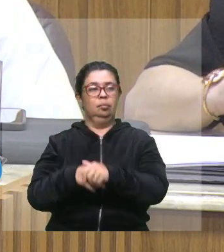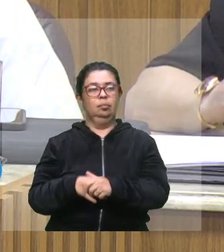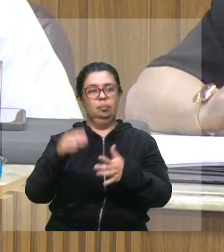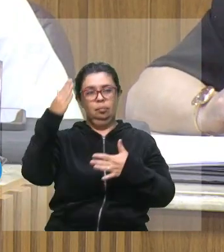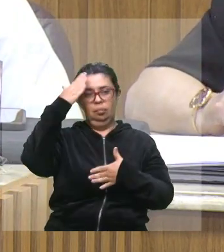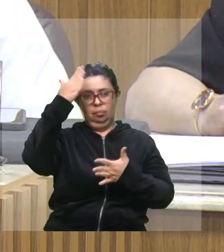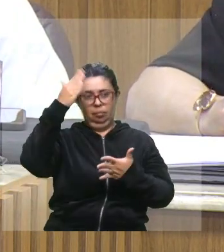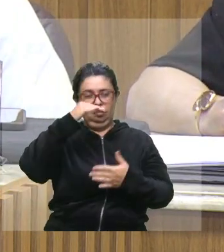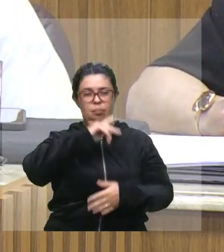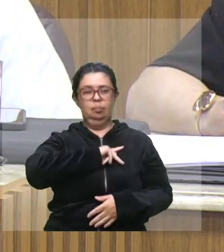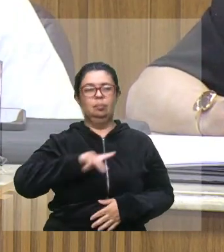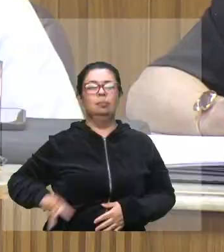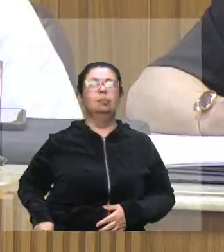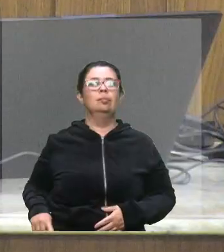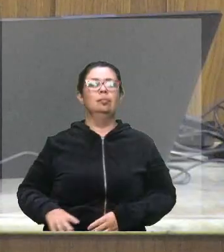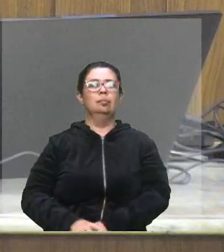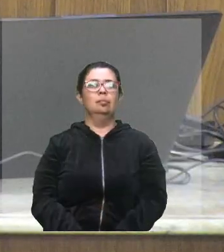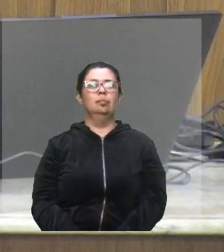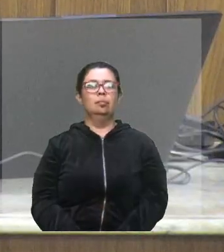obrigado. Obrigado, senhor presidente.